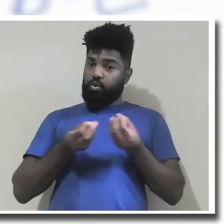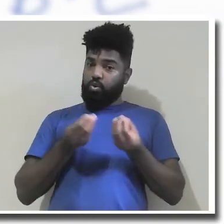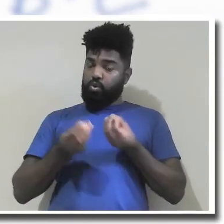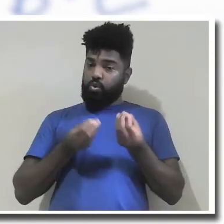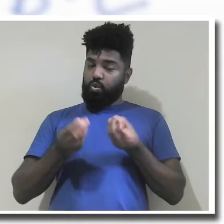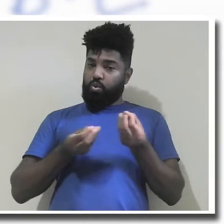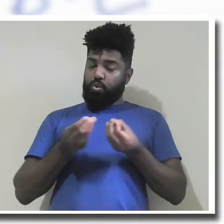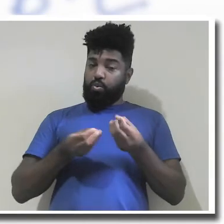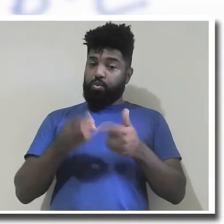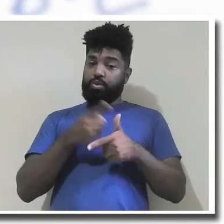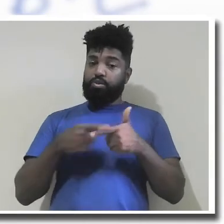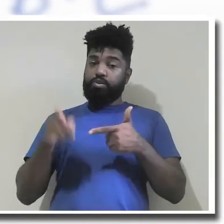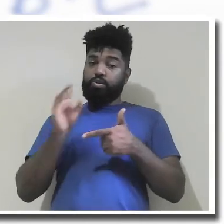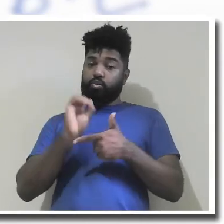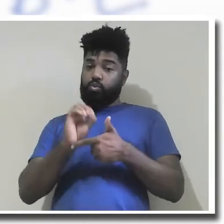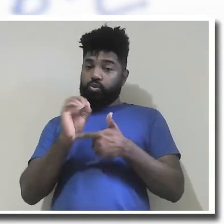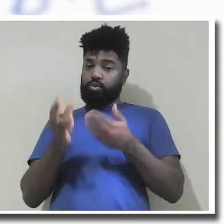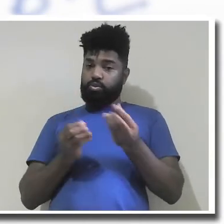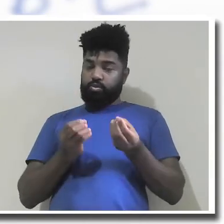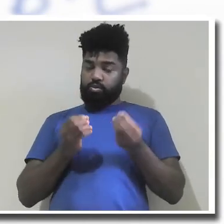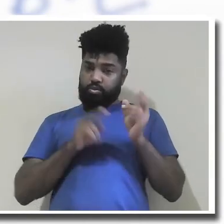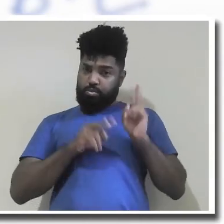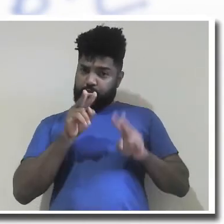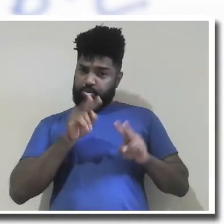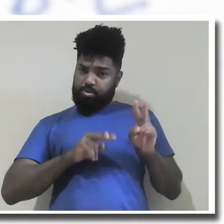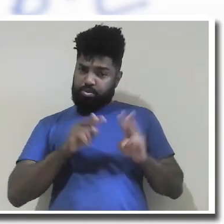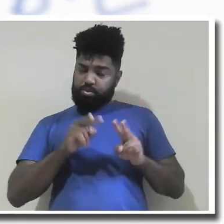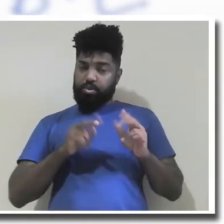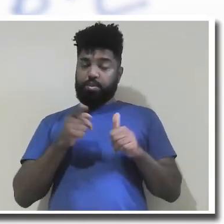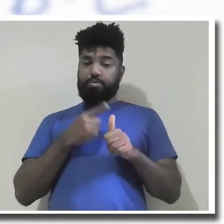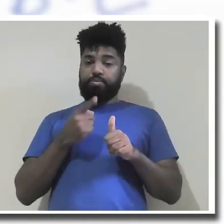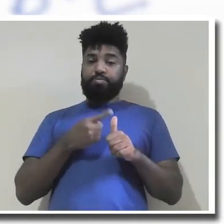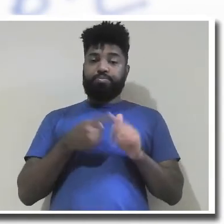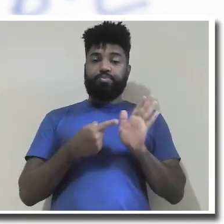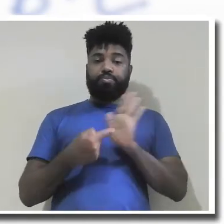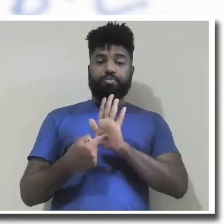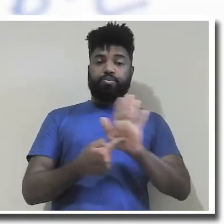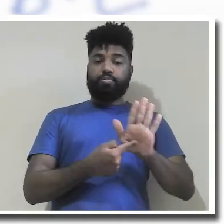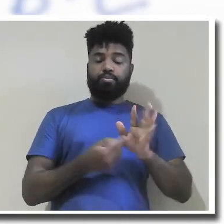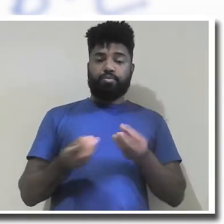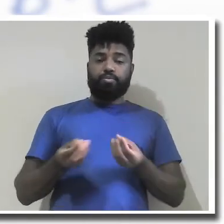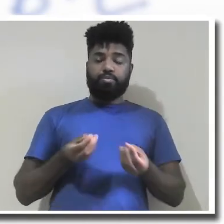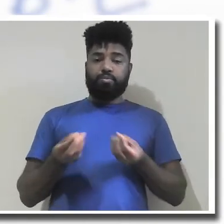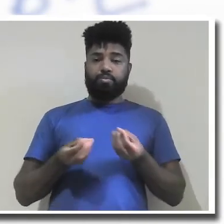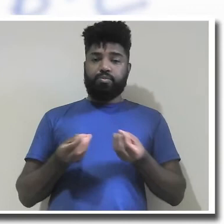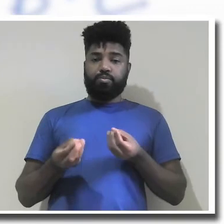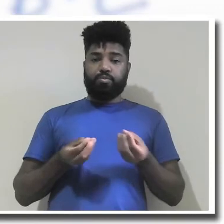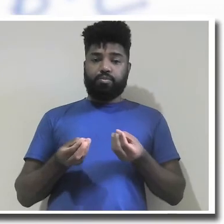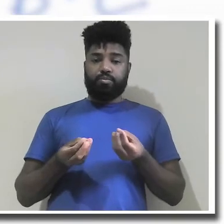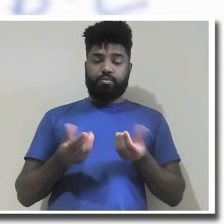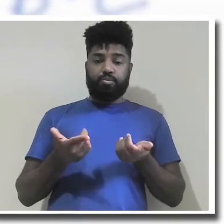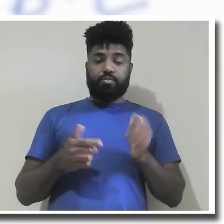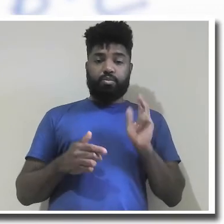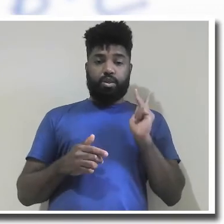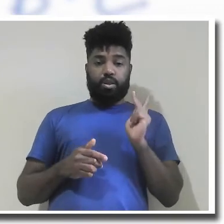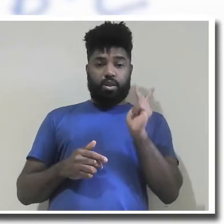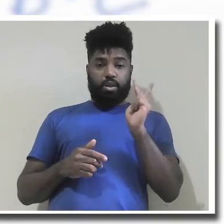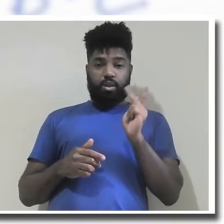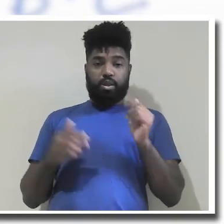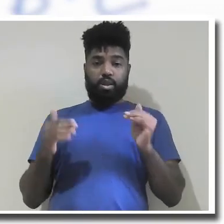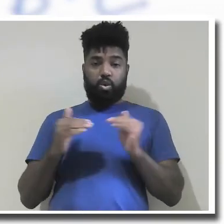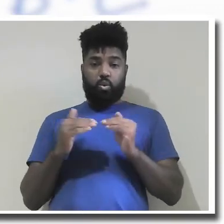zero. Vamos pegar um primeiro caso aqui e considerar K igual a